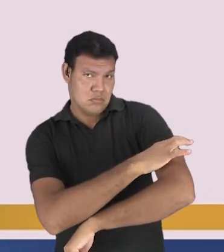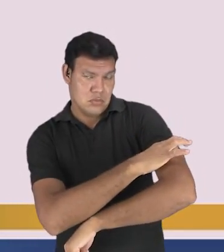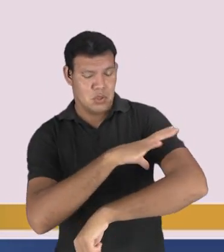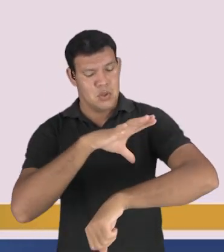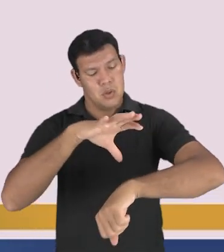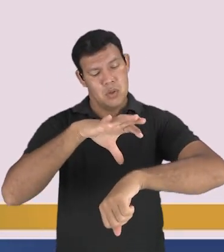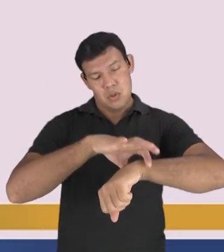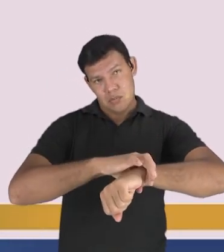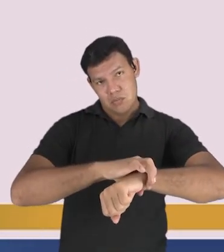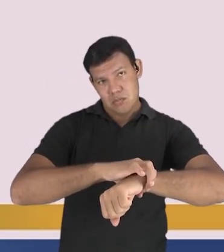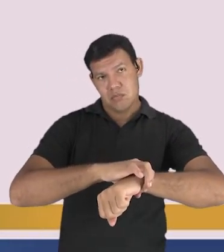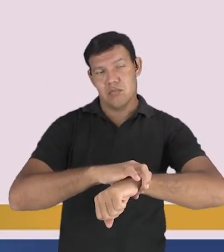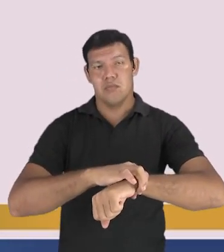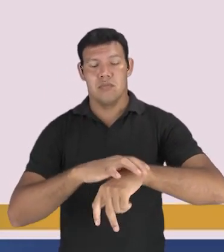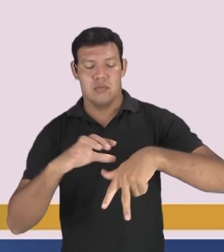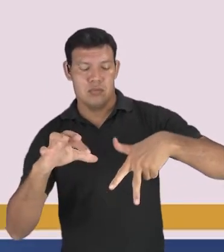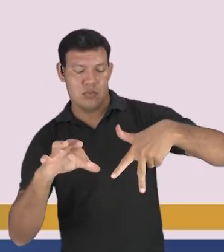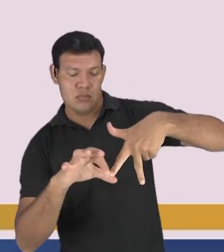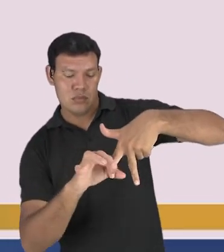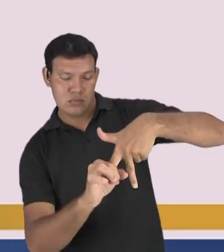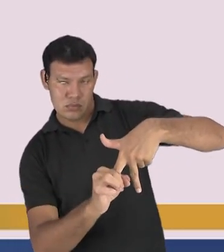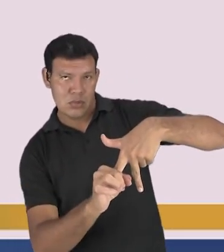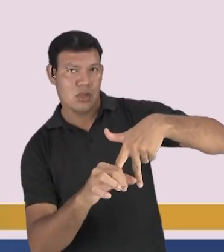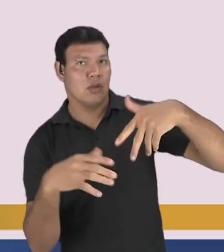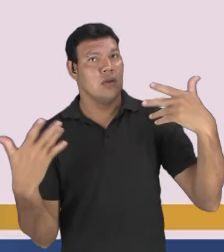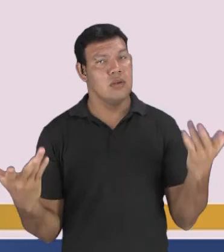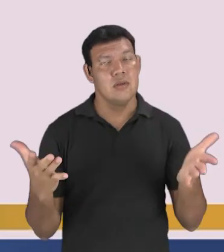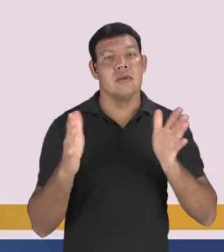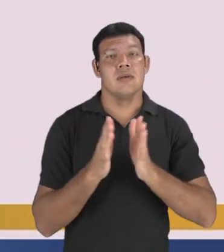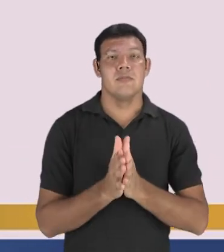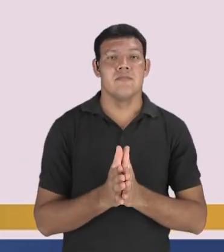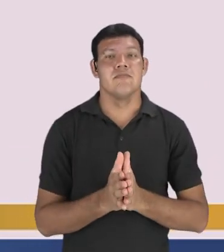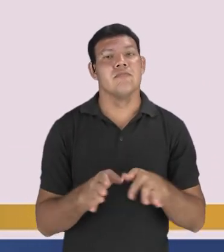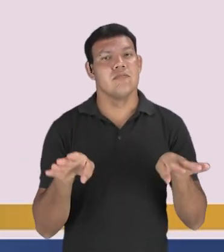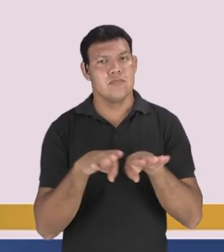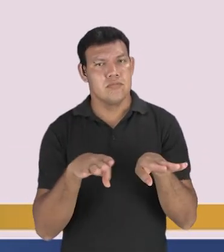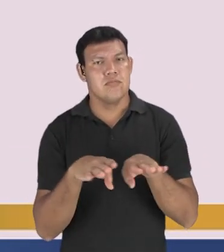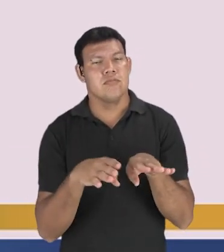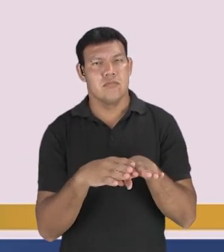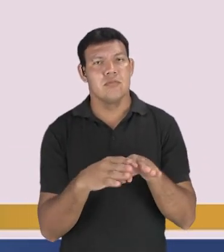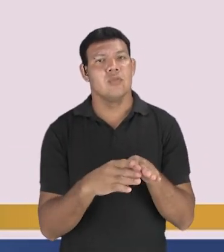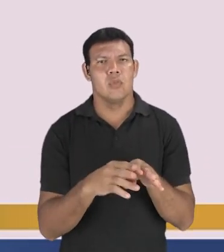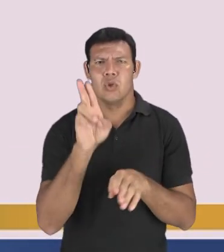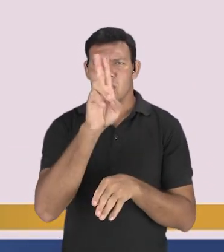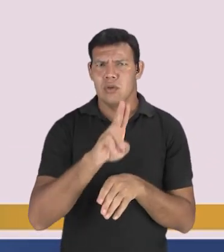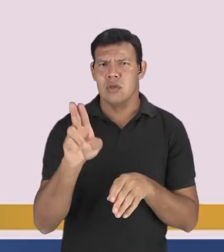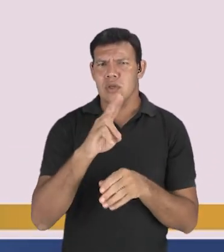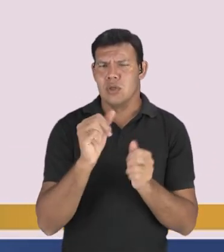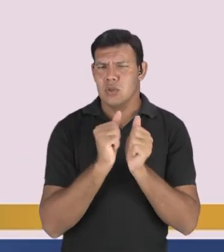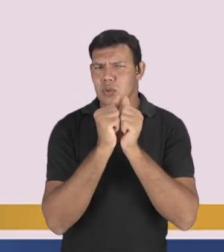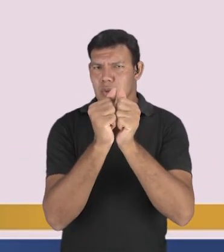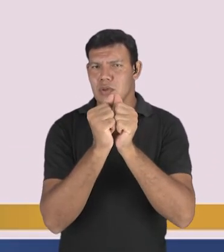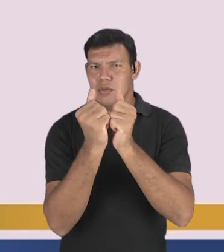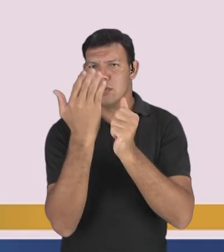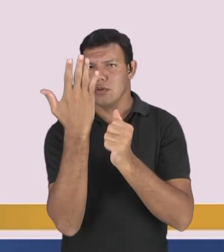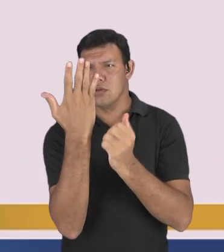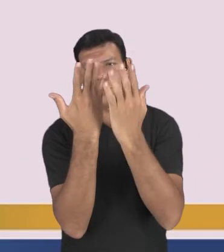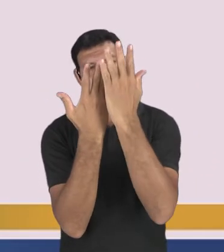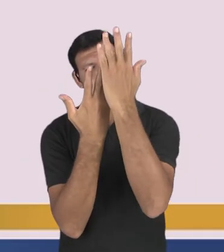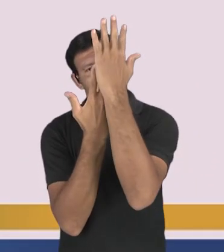essas máscaras são sagradas, são guardadas num lugar e ninguém pode olhar. Se olhar, se pegar, então, eles podem